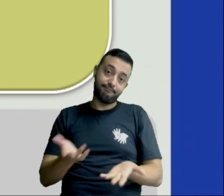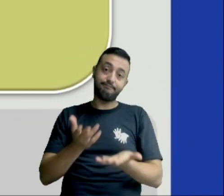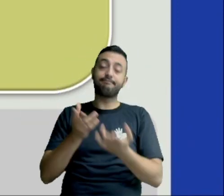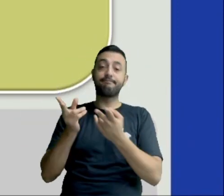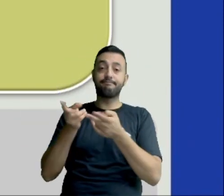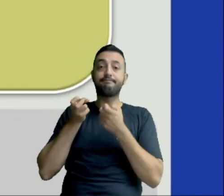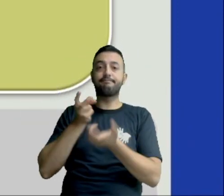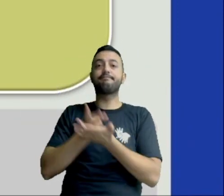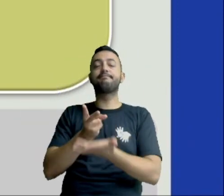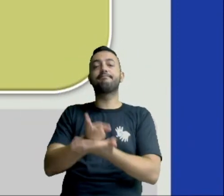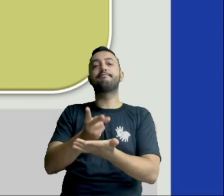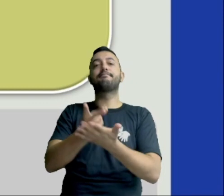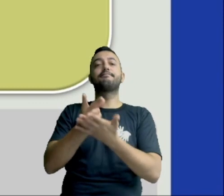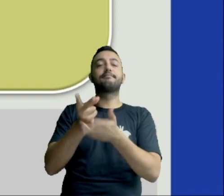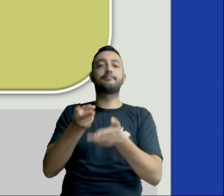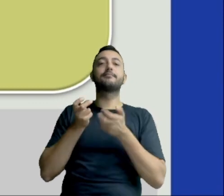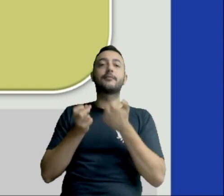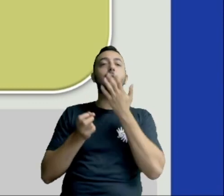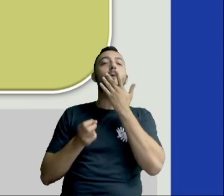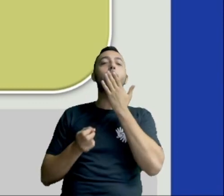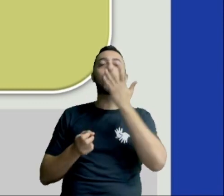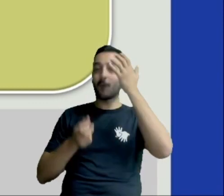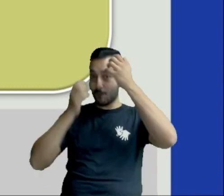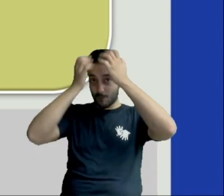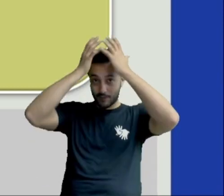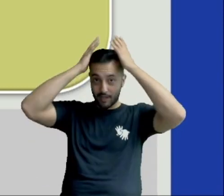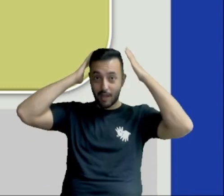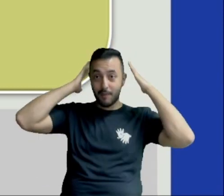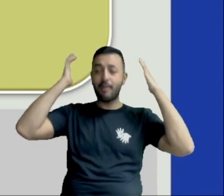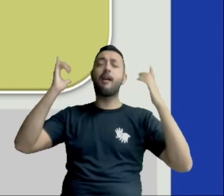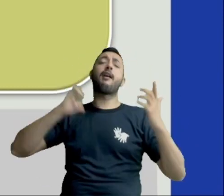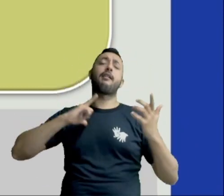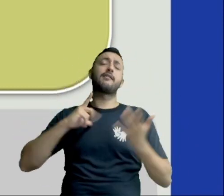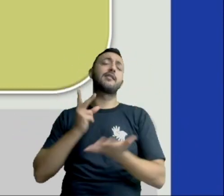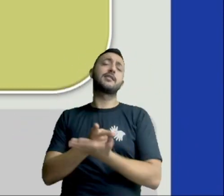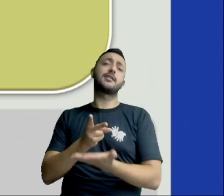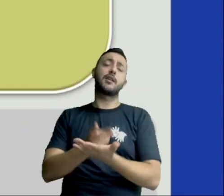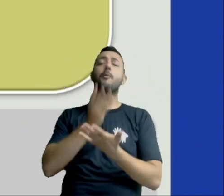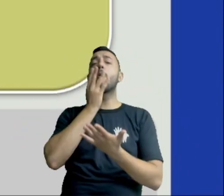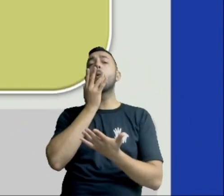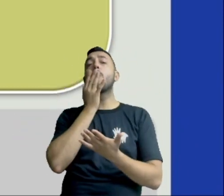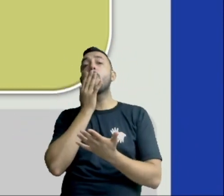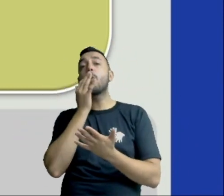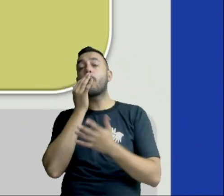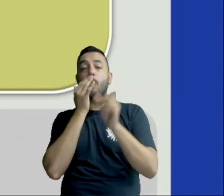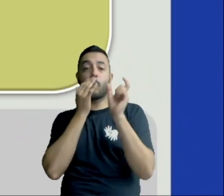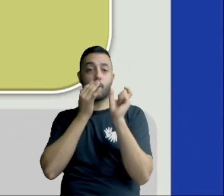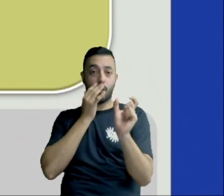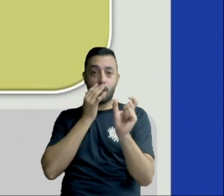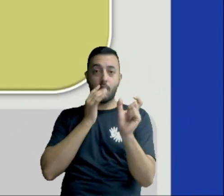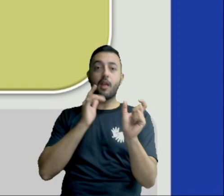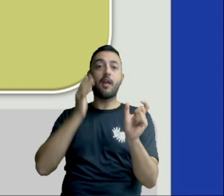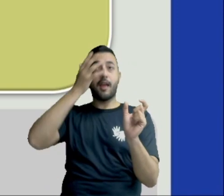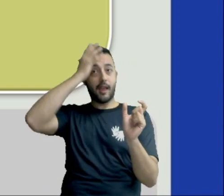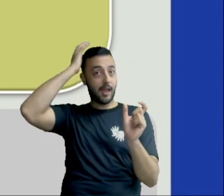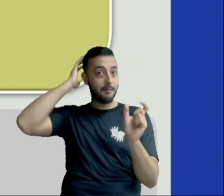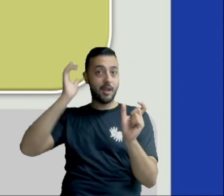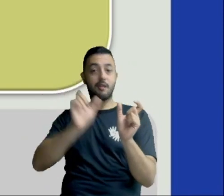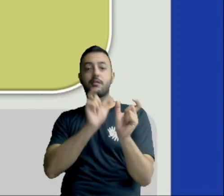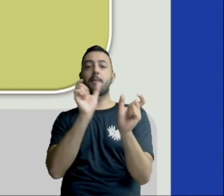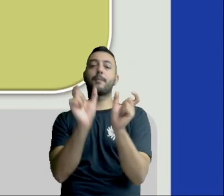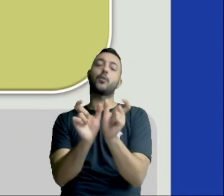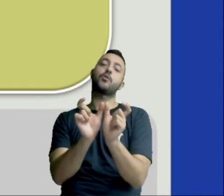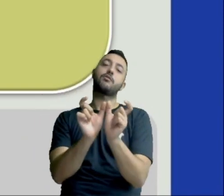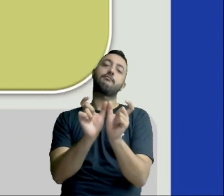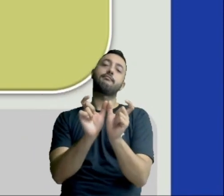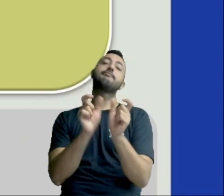sempre a situação quando a gente vai falar de cor de cabelo? Que coloca sempre a cor antes e a palavra cabelo é que vem depois. Esse